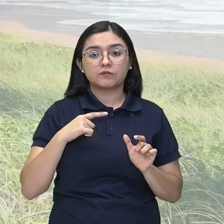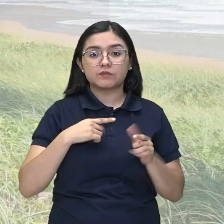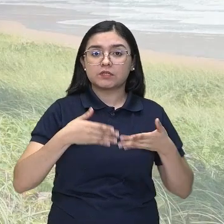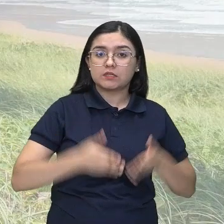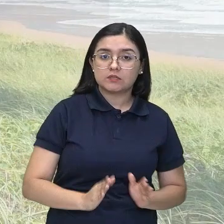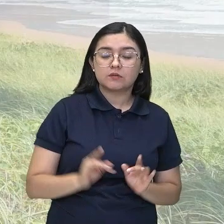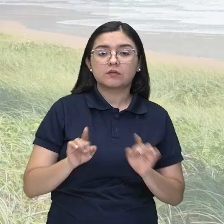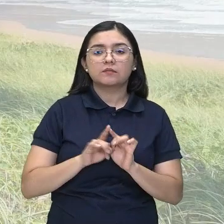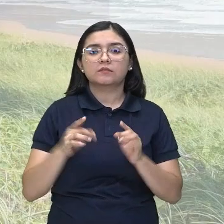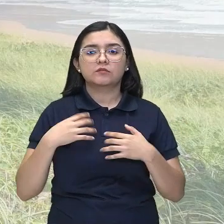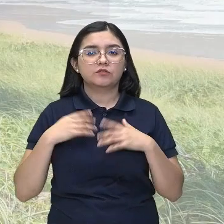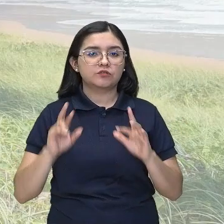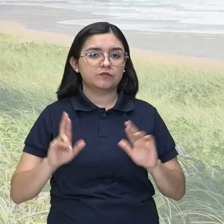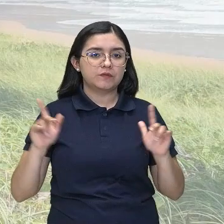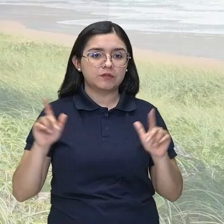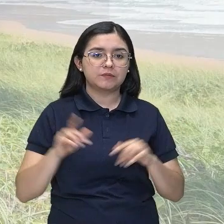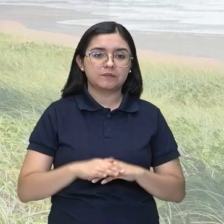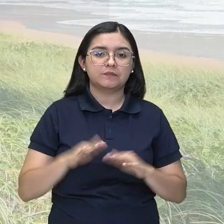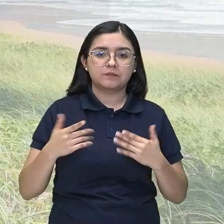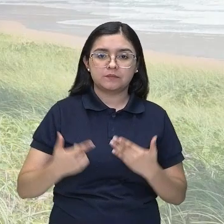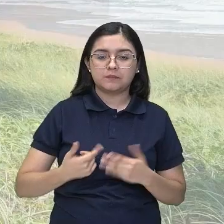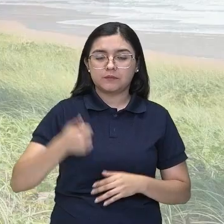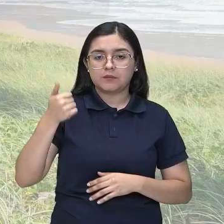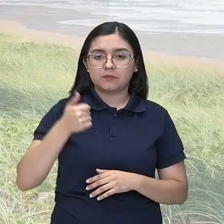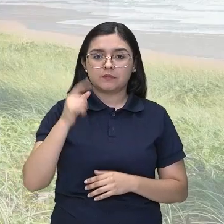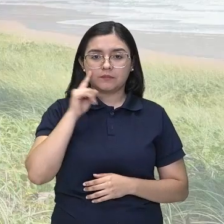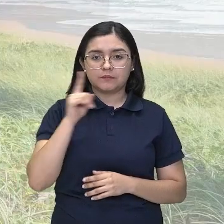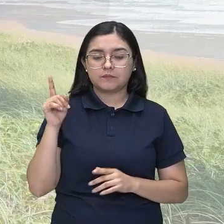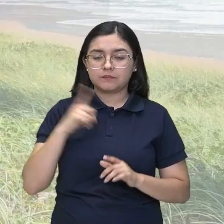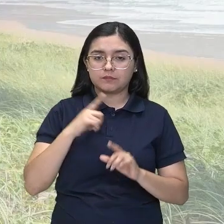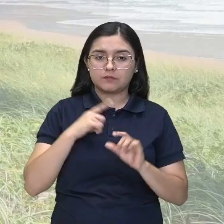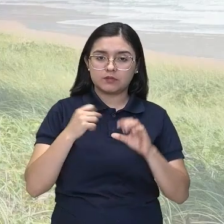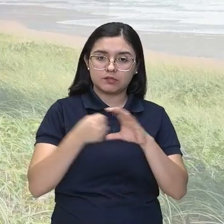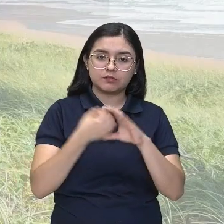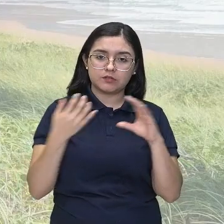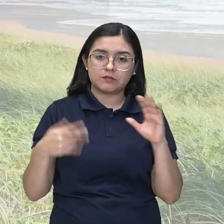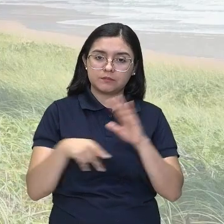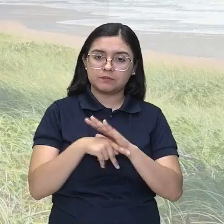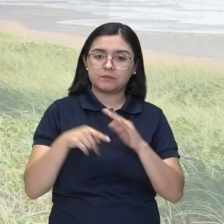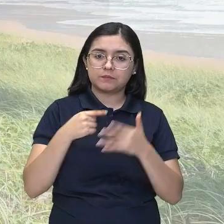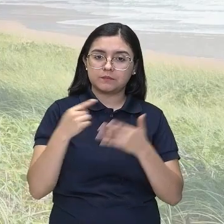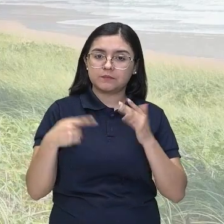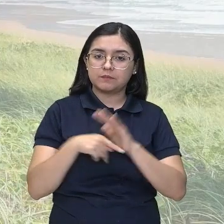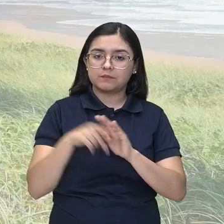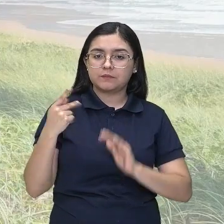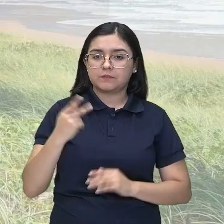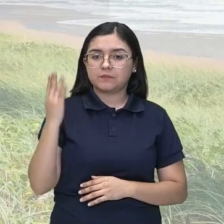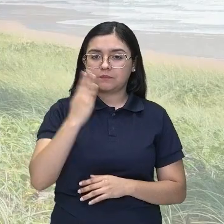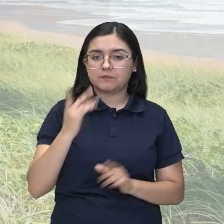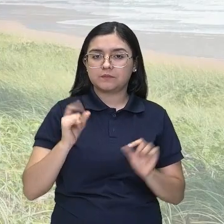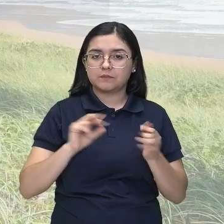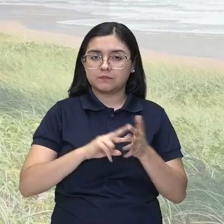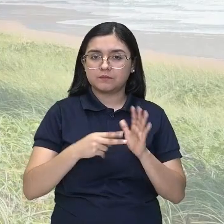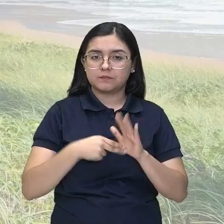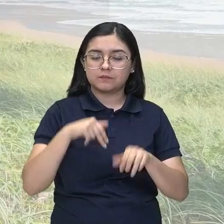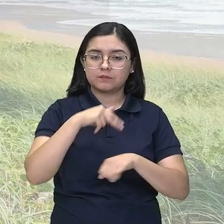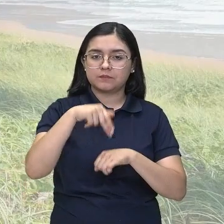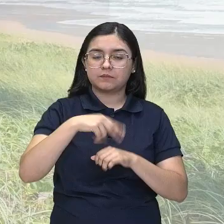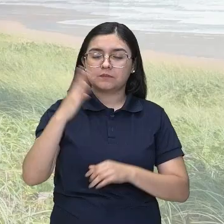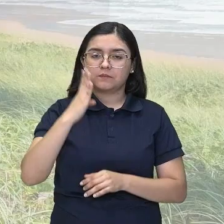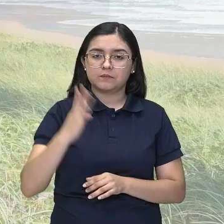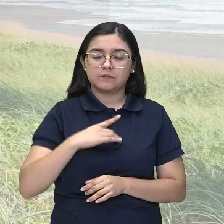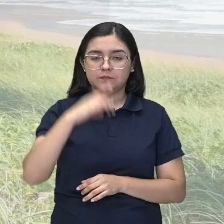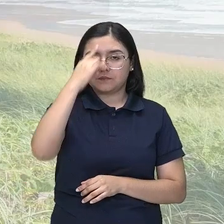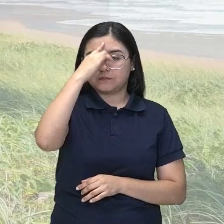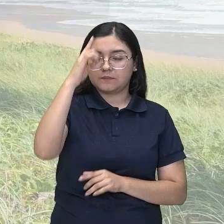as sensações são diferentes. Nesse primeiro momento em que está buscando essas características do Brasil, do que é a nação brasileira, vai se